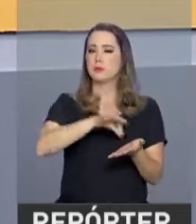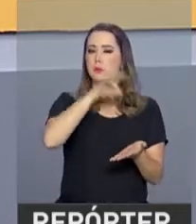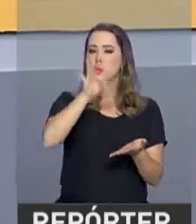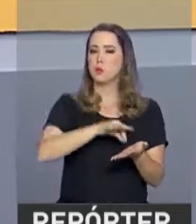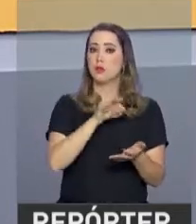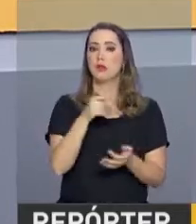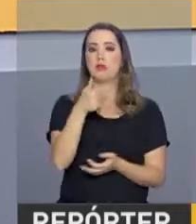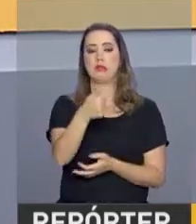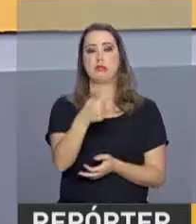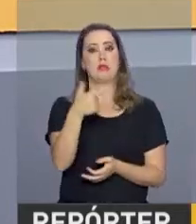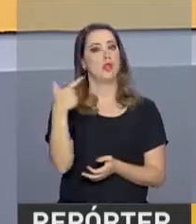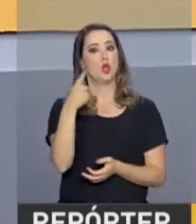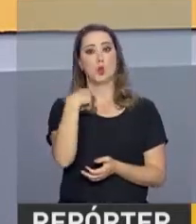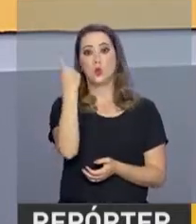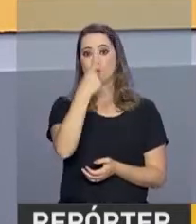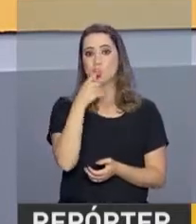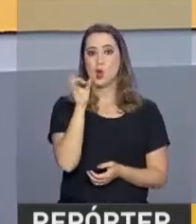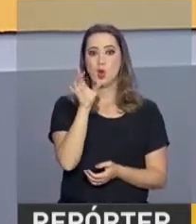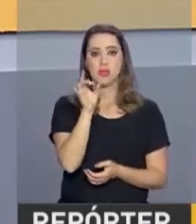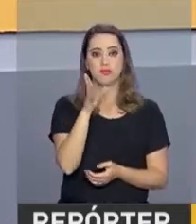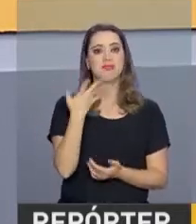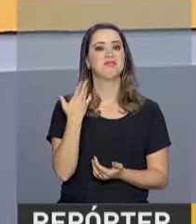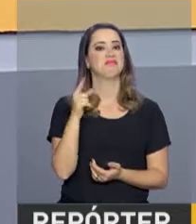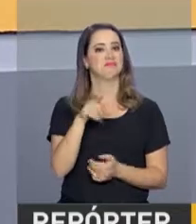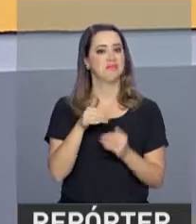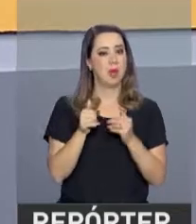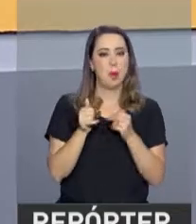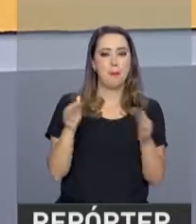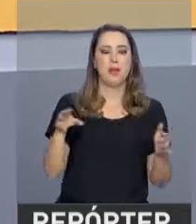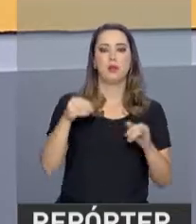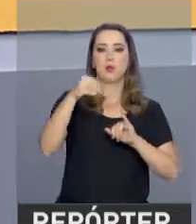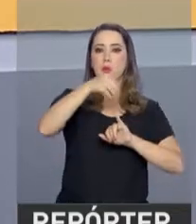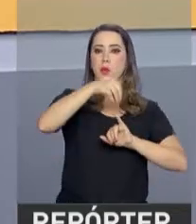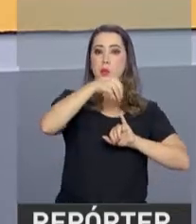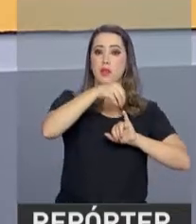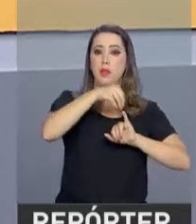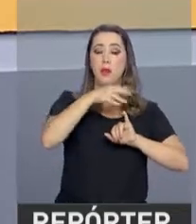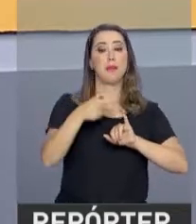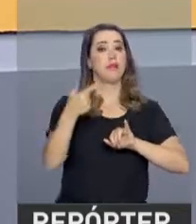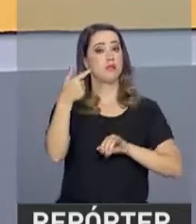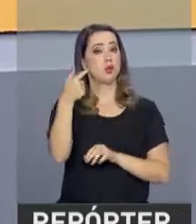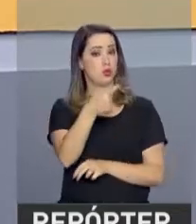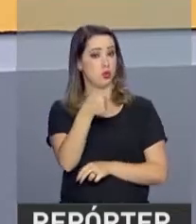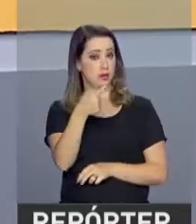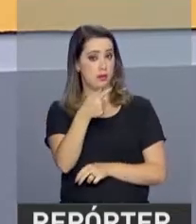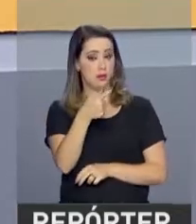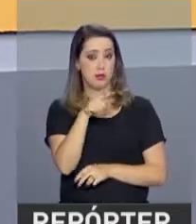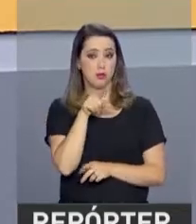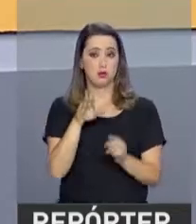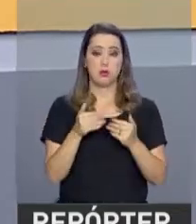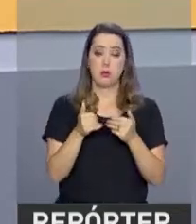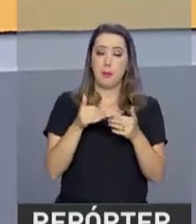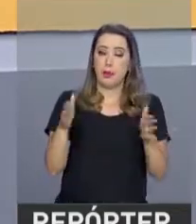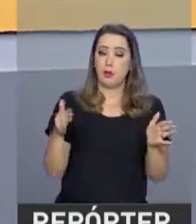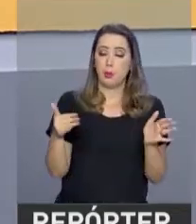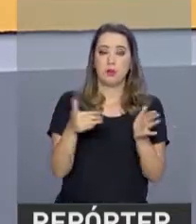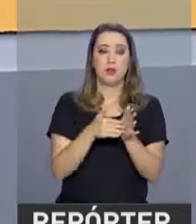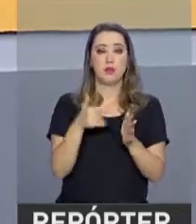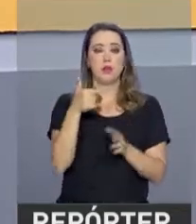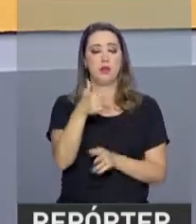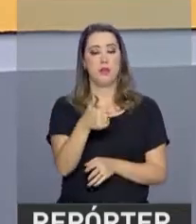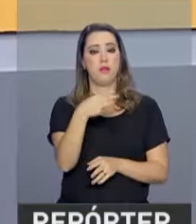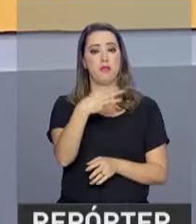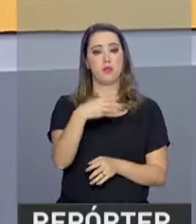72 horas o sistema de inscrição foi aberto pelo inep na segunda-feira dia 7 e vai ficar disponível até às